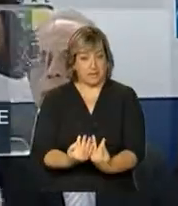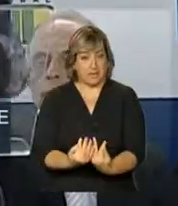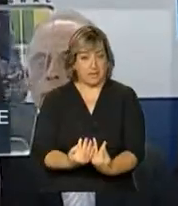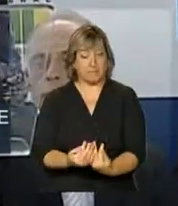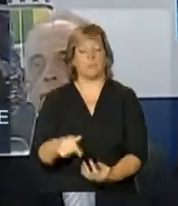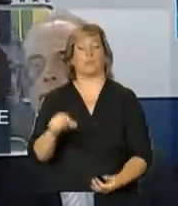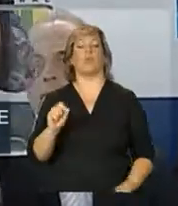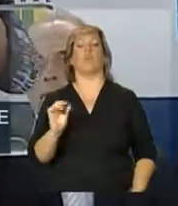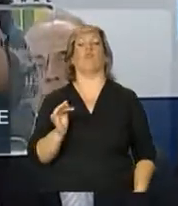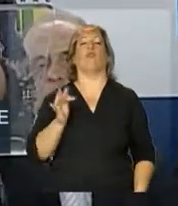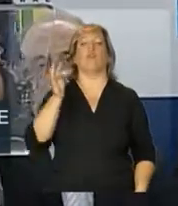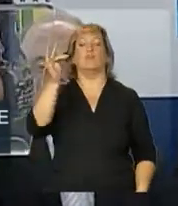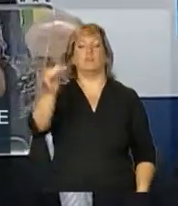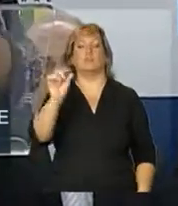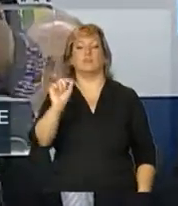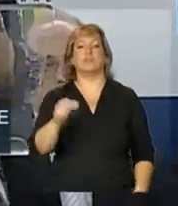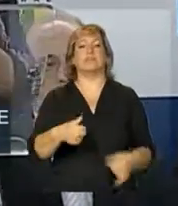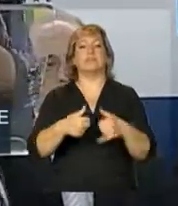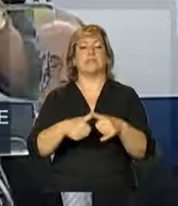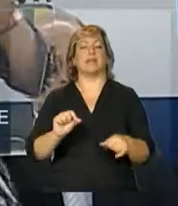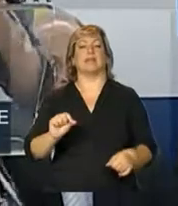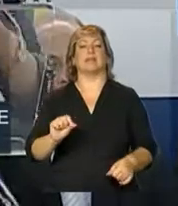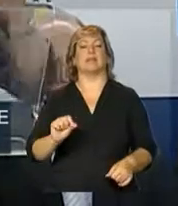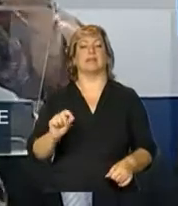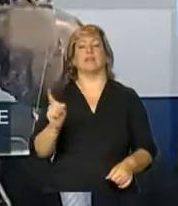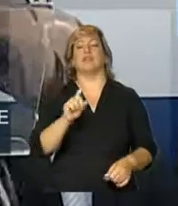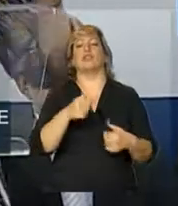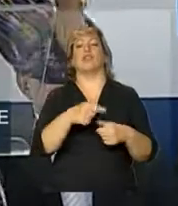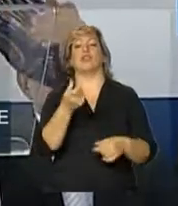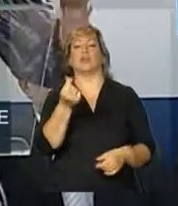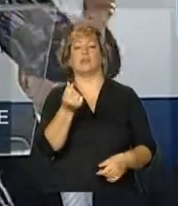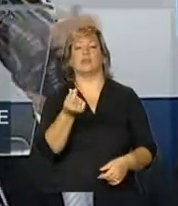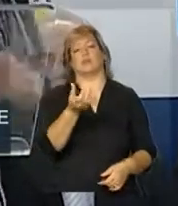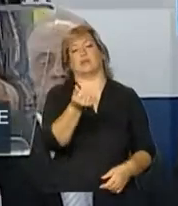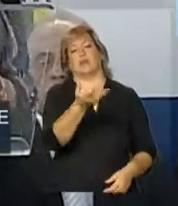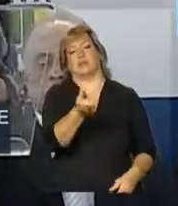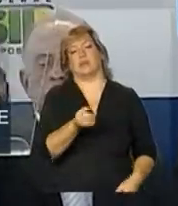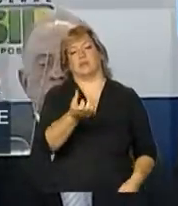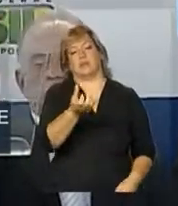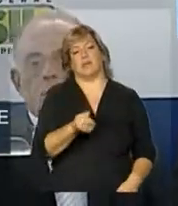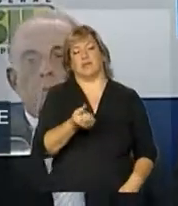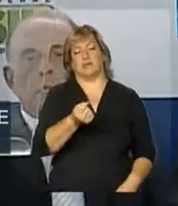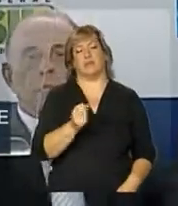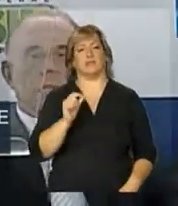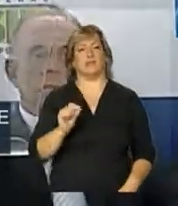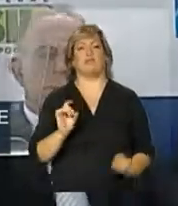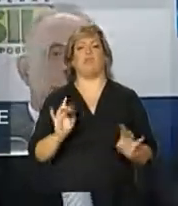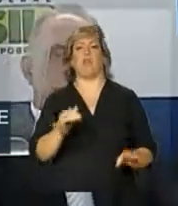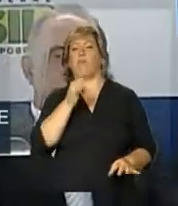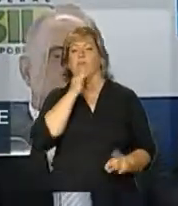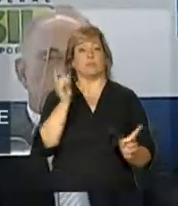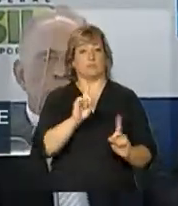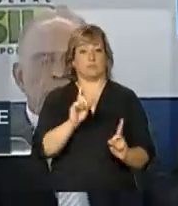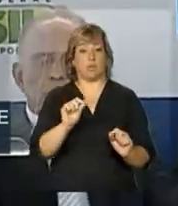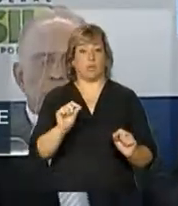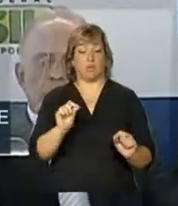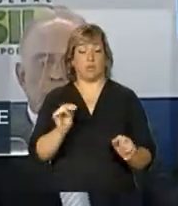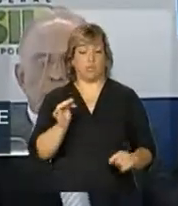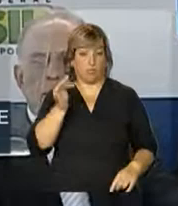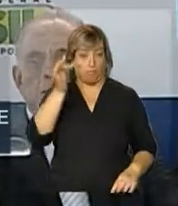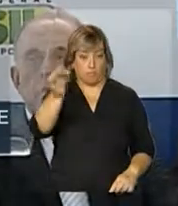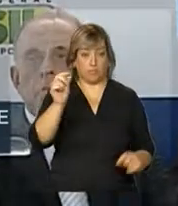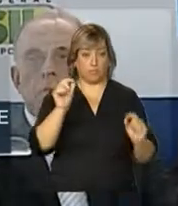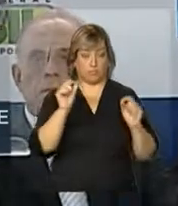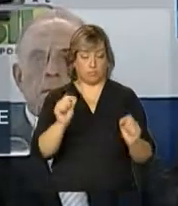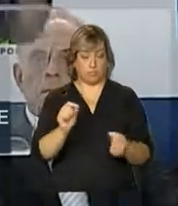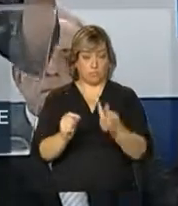o futuro está, não é em ficar recebendo o Brasil Carinhoso, o futuro está em